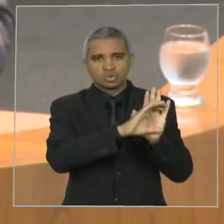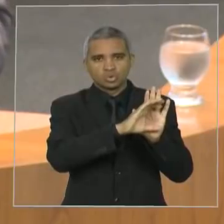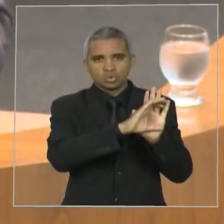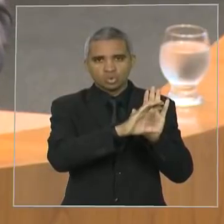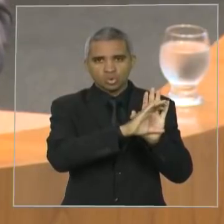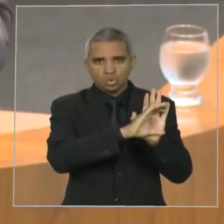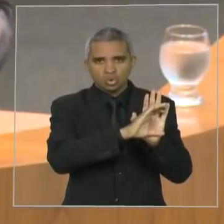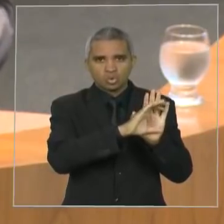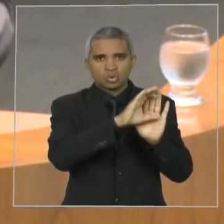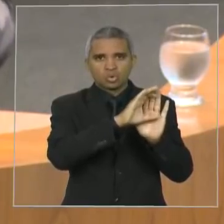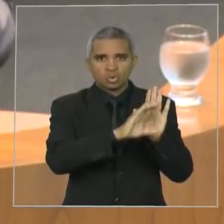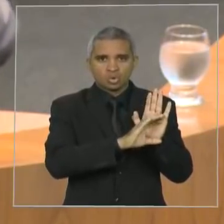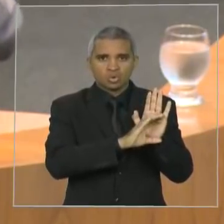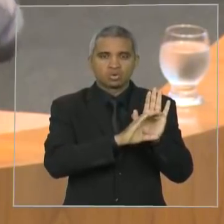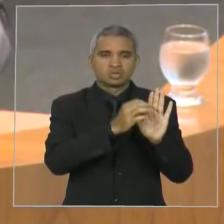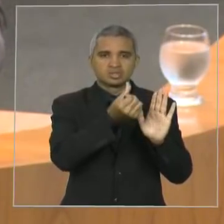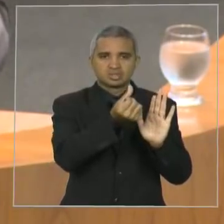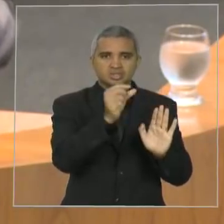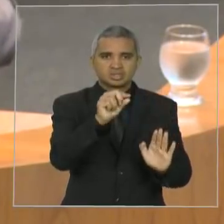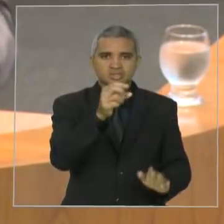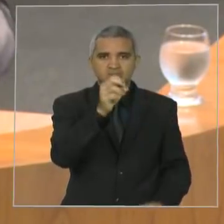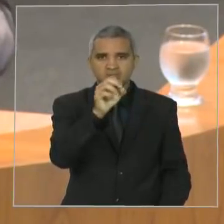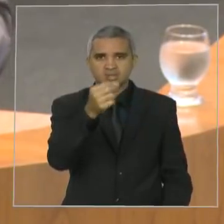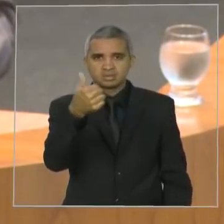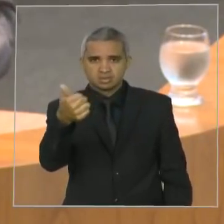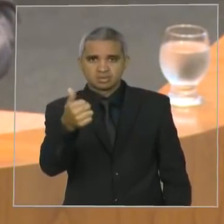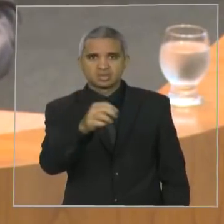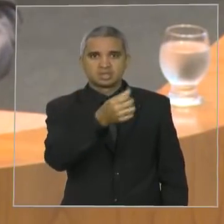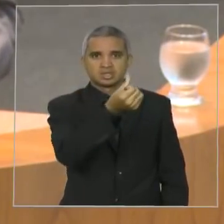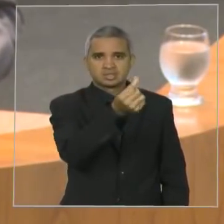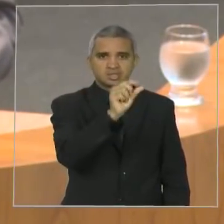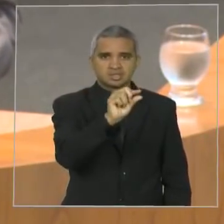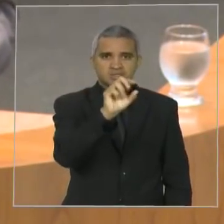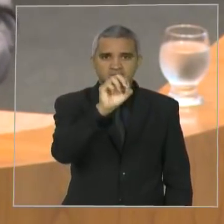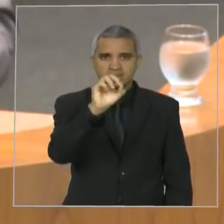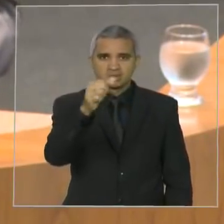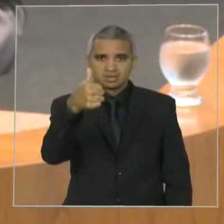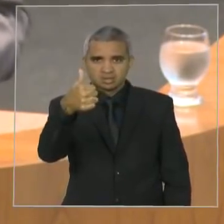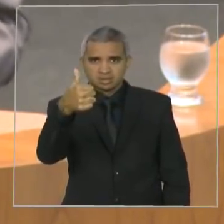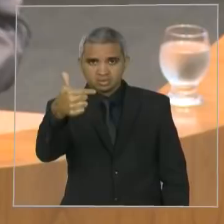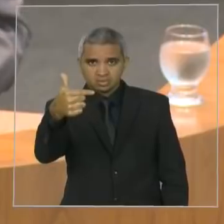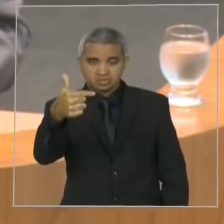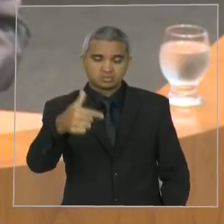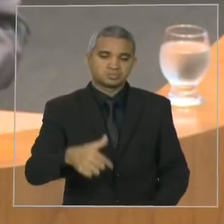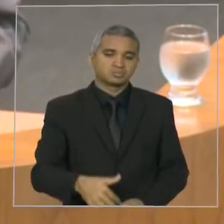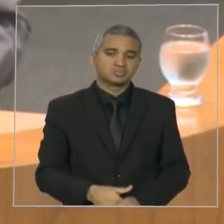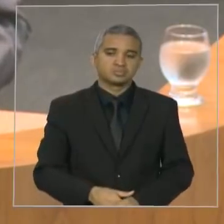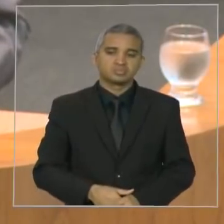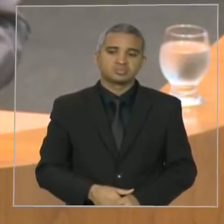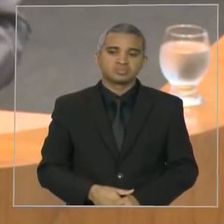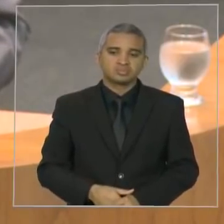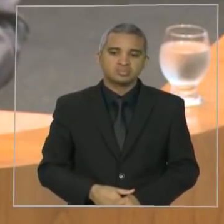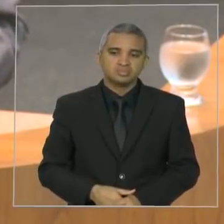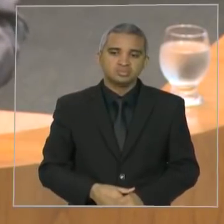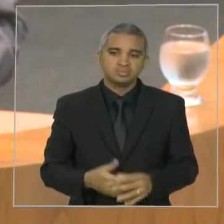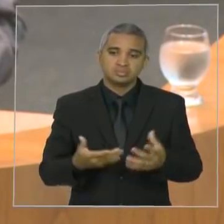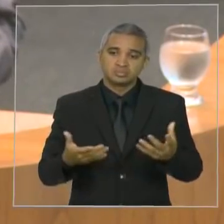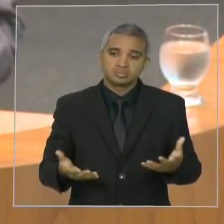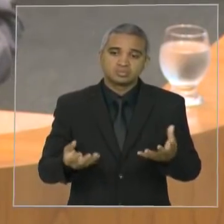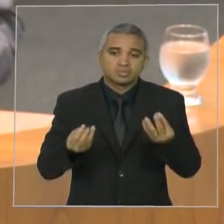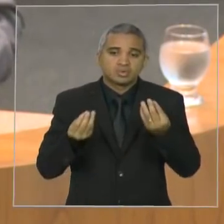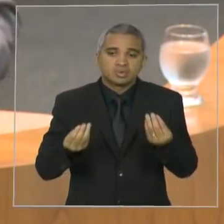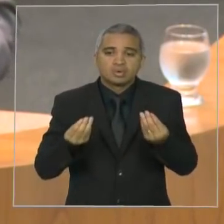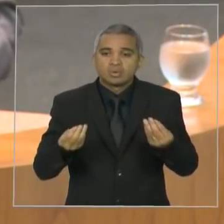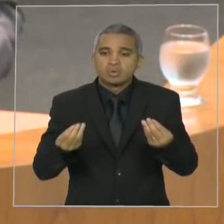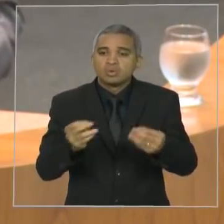de cargo 30 dias, ou 60 descontínuos. E não se aplica deserção. Então,